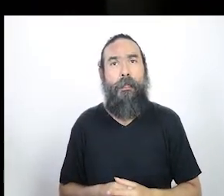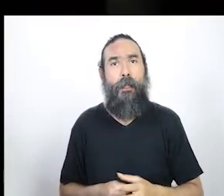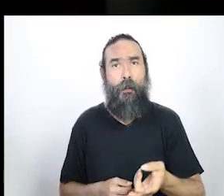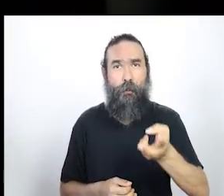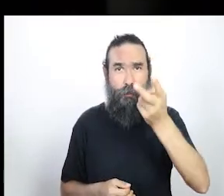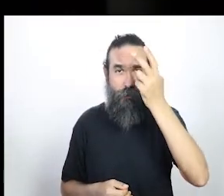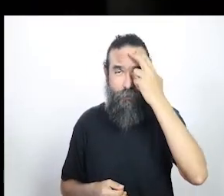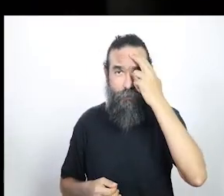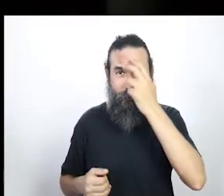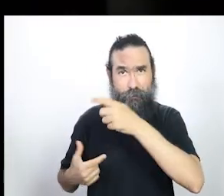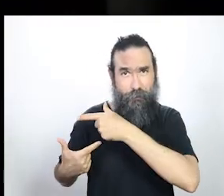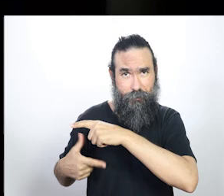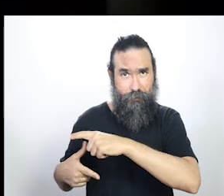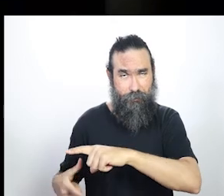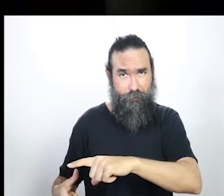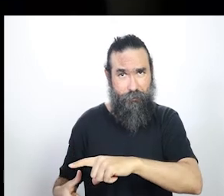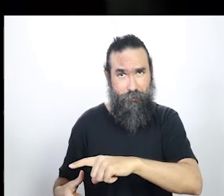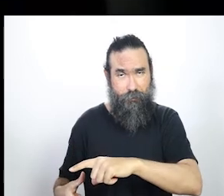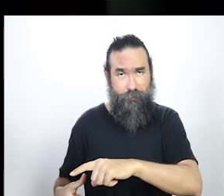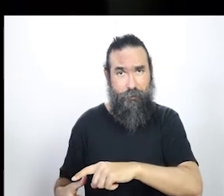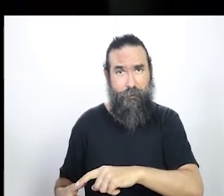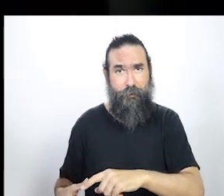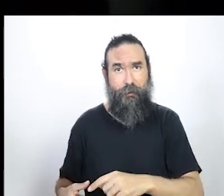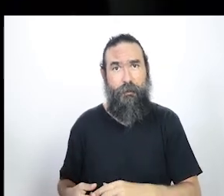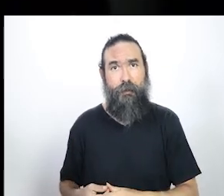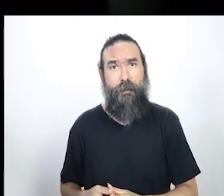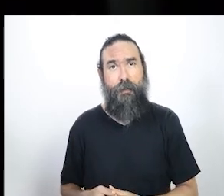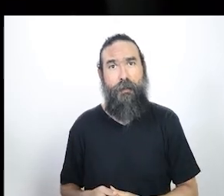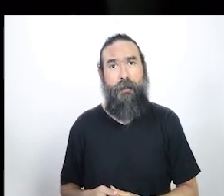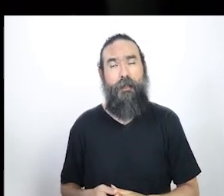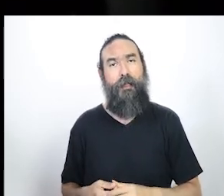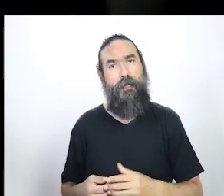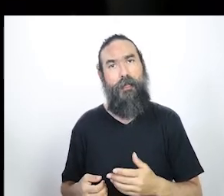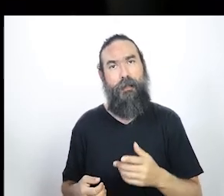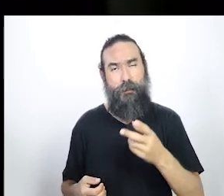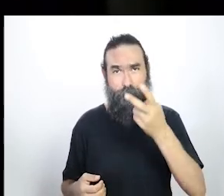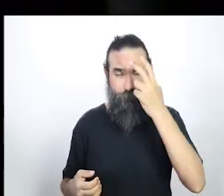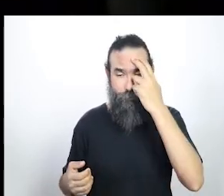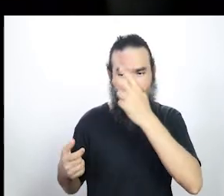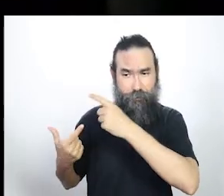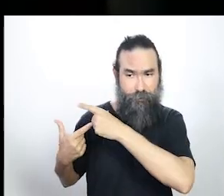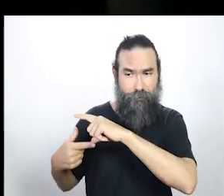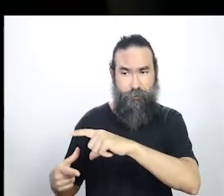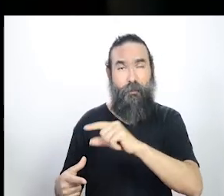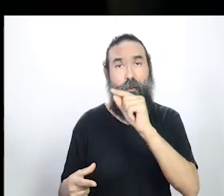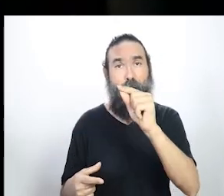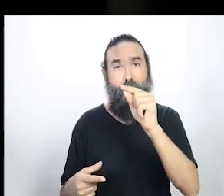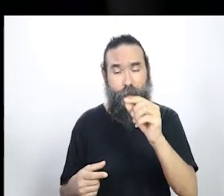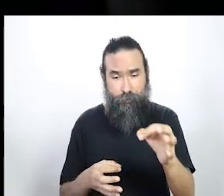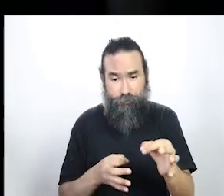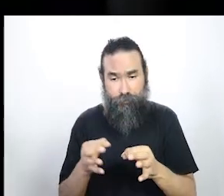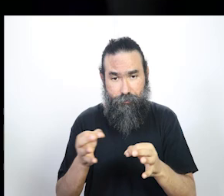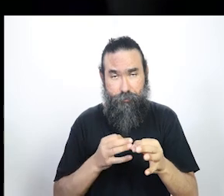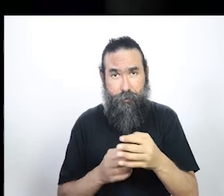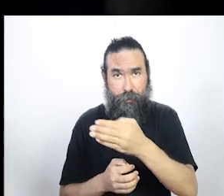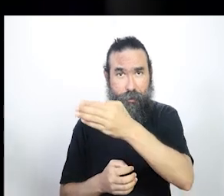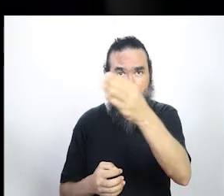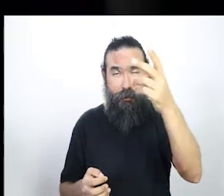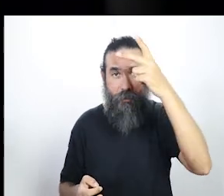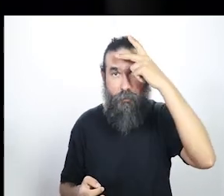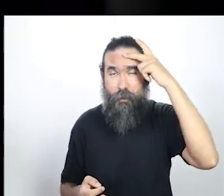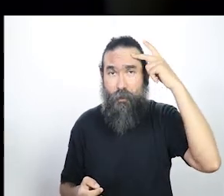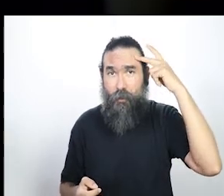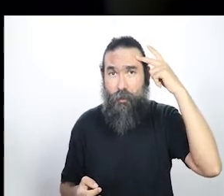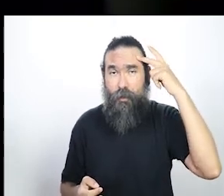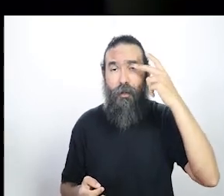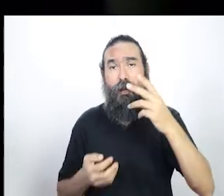respeito à questão da cultura, que envolve toda essa questão ancestral, é a preocupação